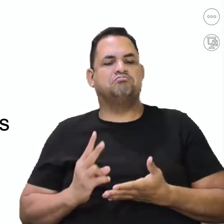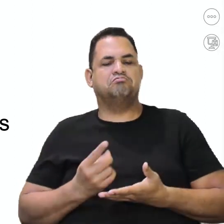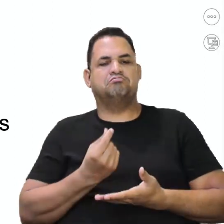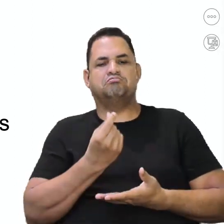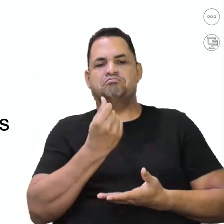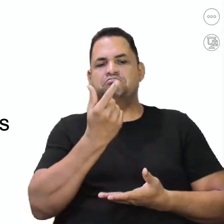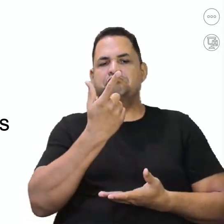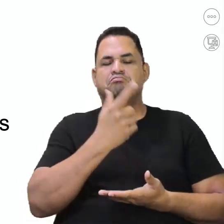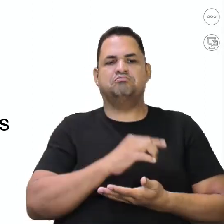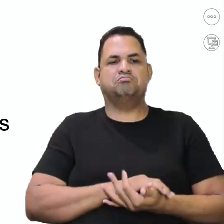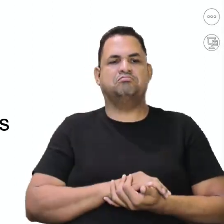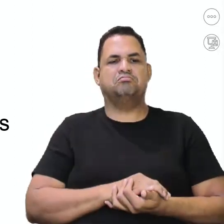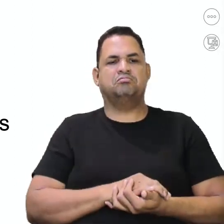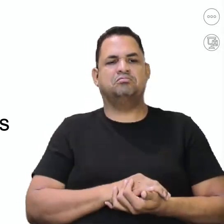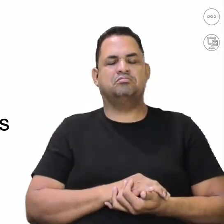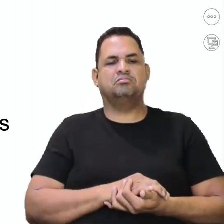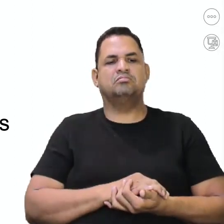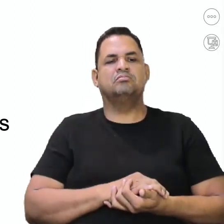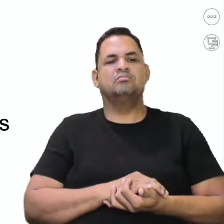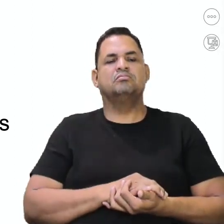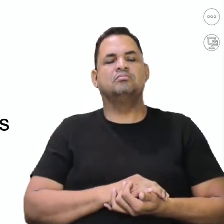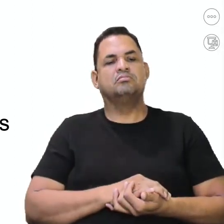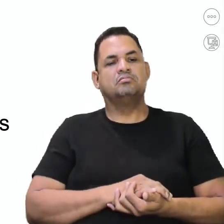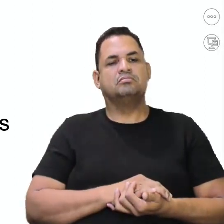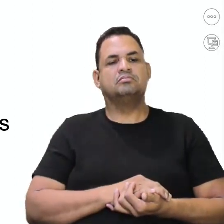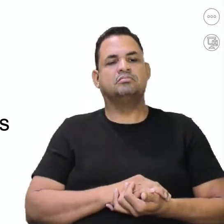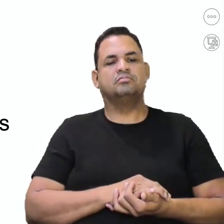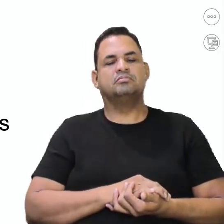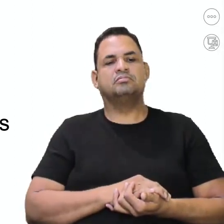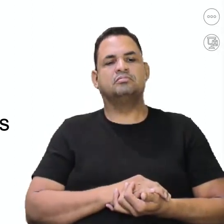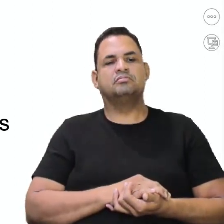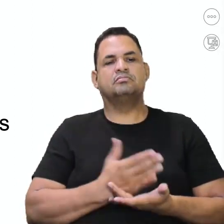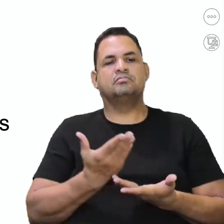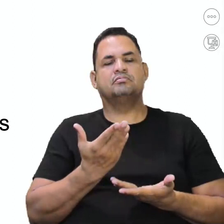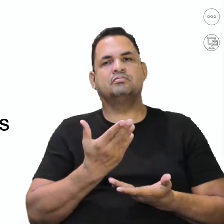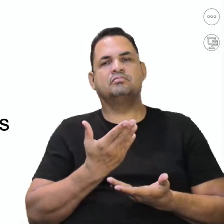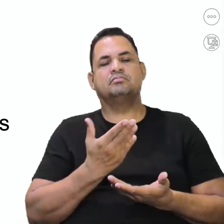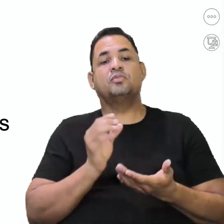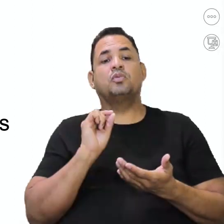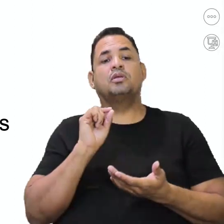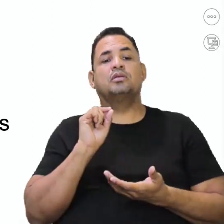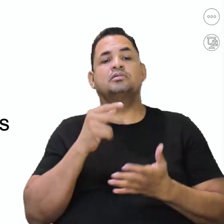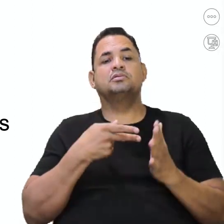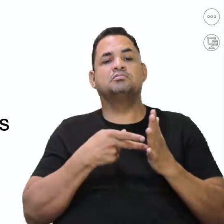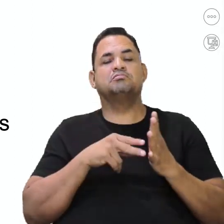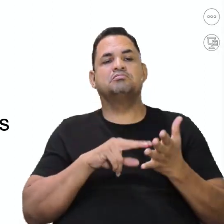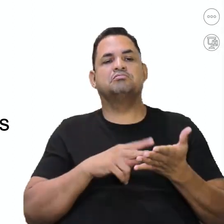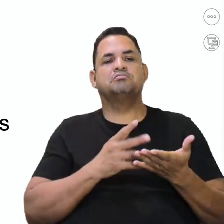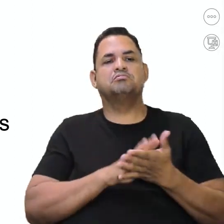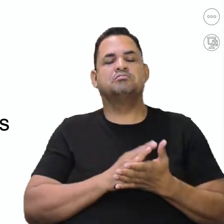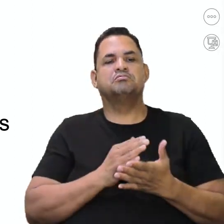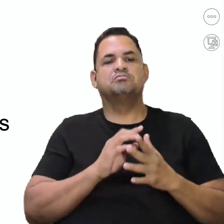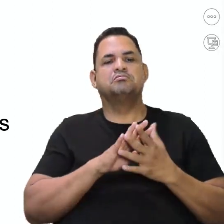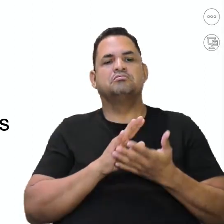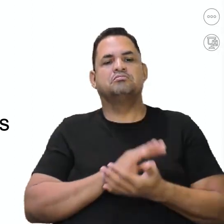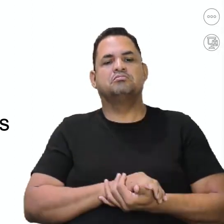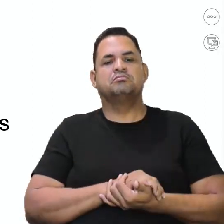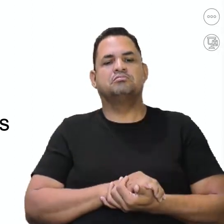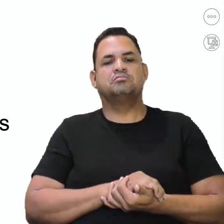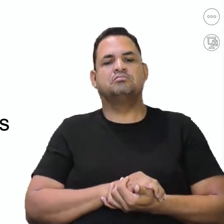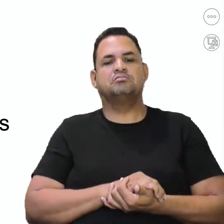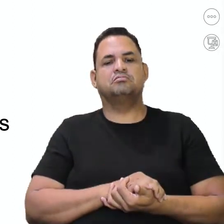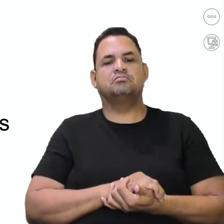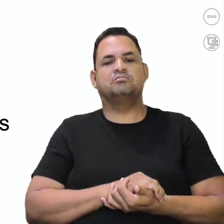de algo. Travel, a palavra travel de novo. Ah, só pode ser, obviamente, o quê? Pode ser um